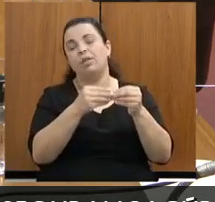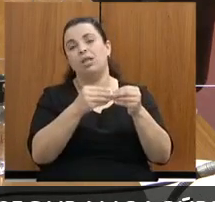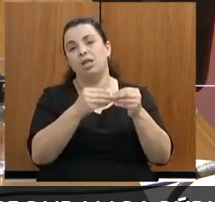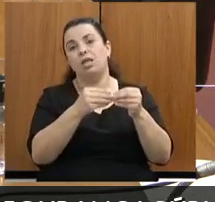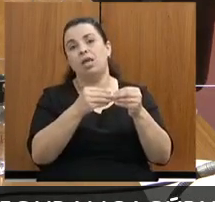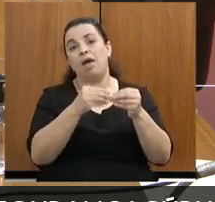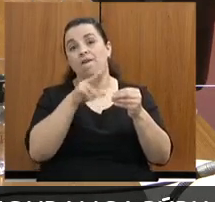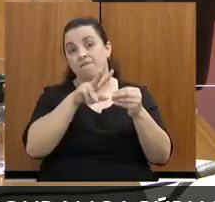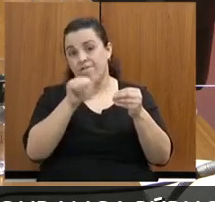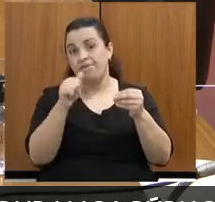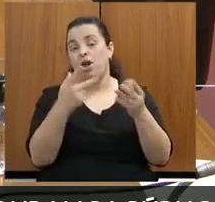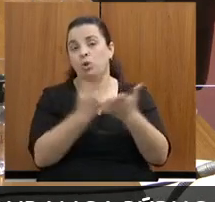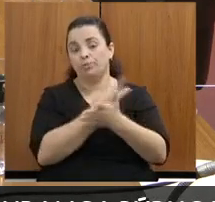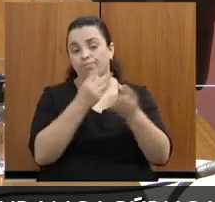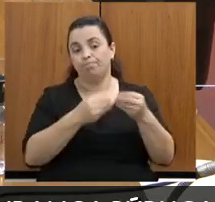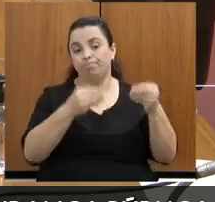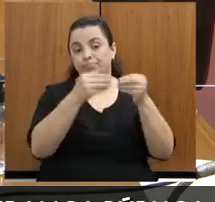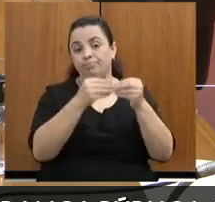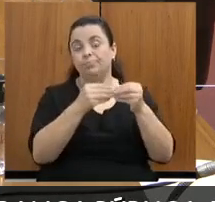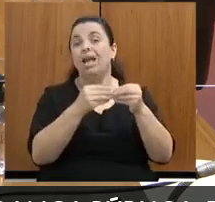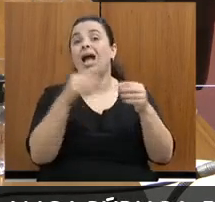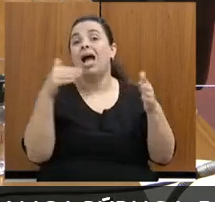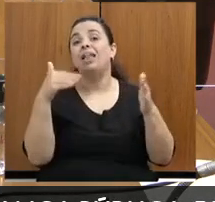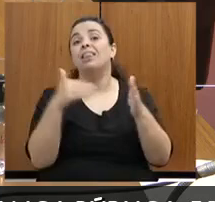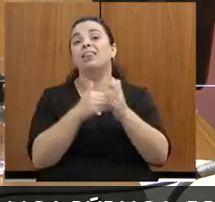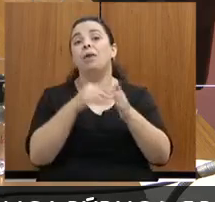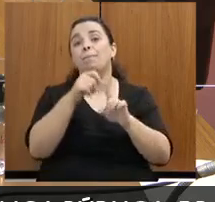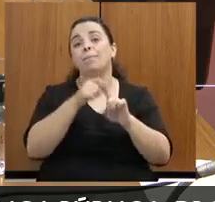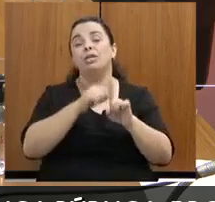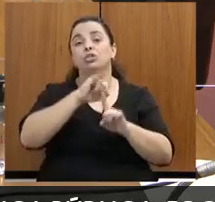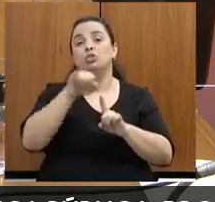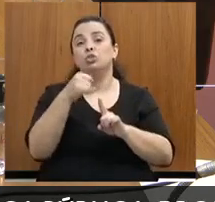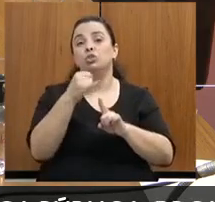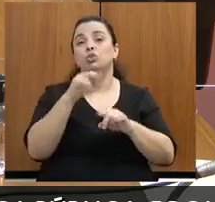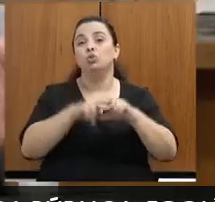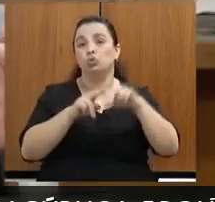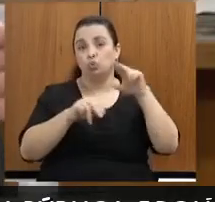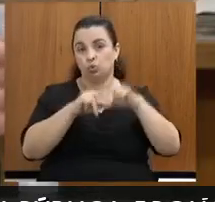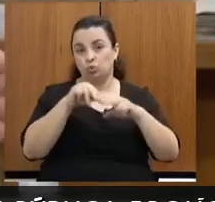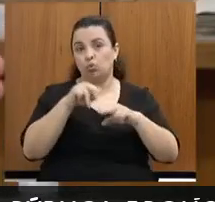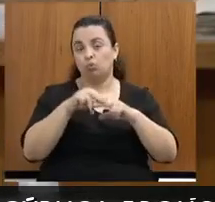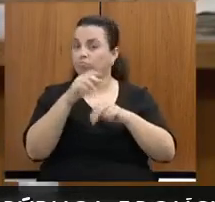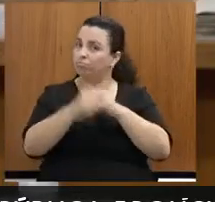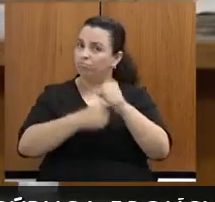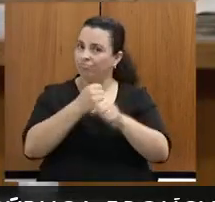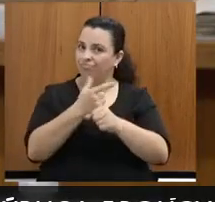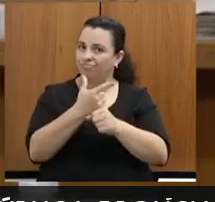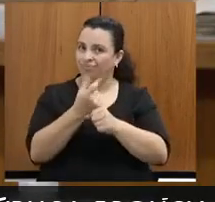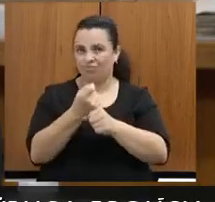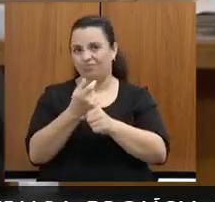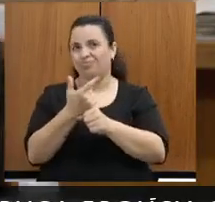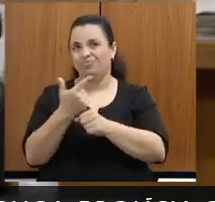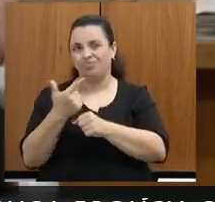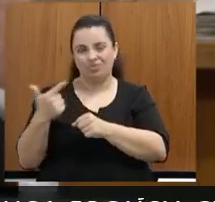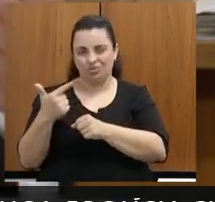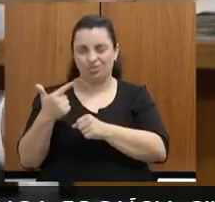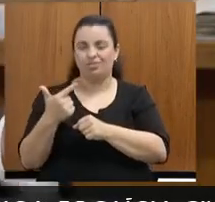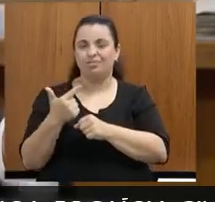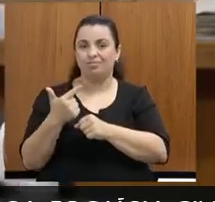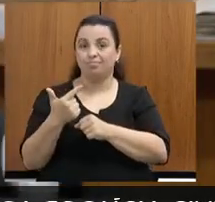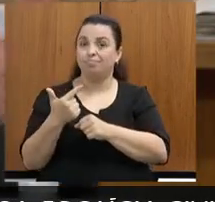recomposto em junho do próximo ano nós teremos a recomposição 100%